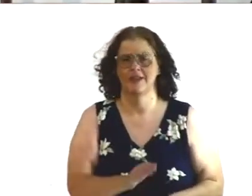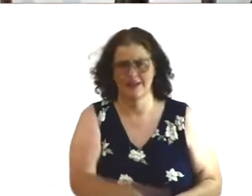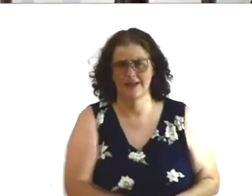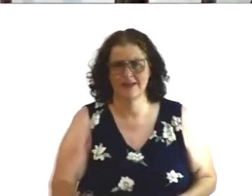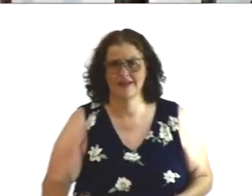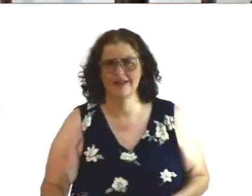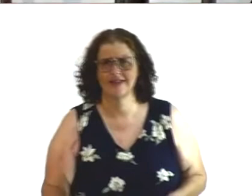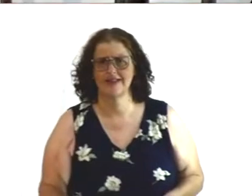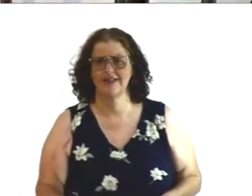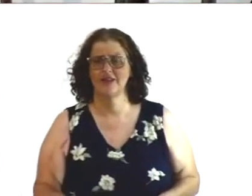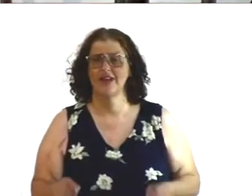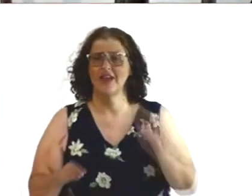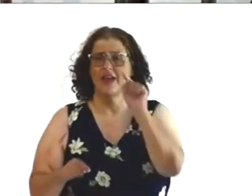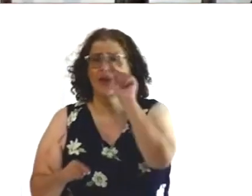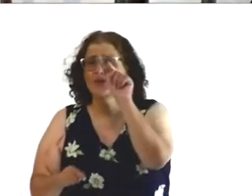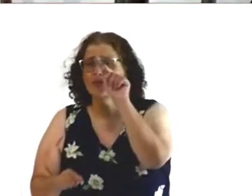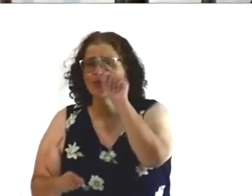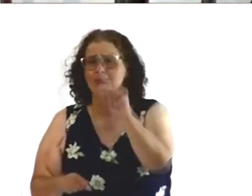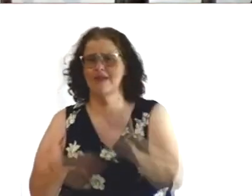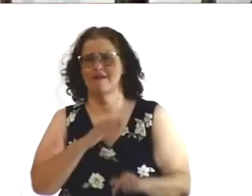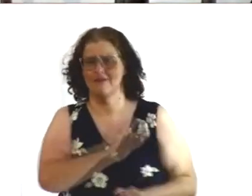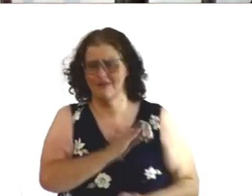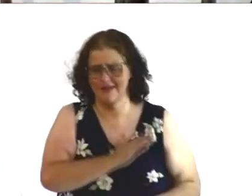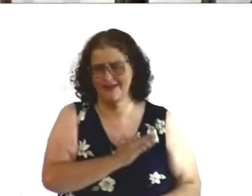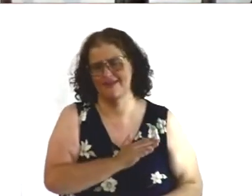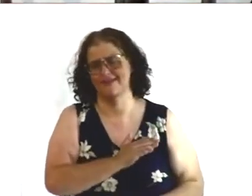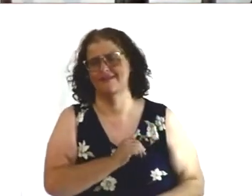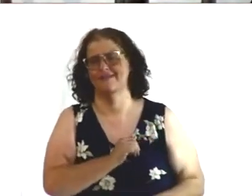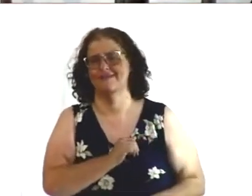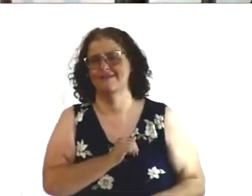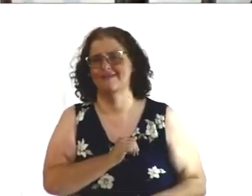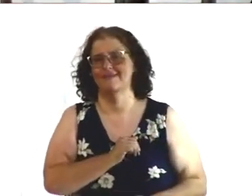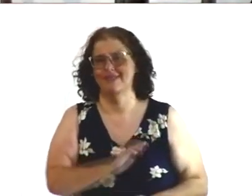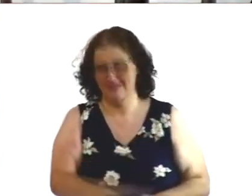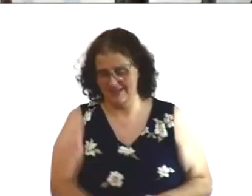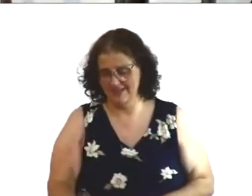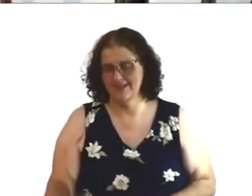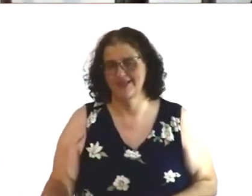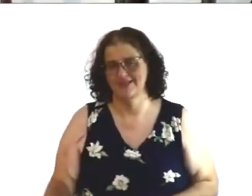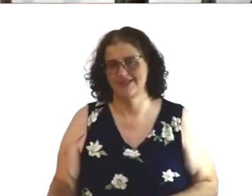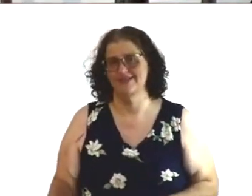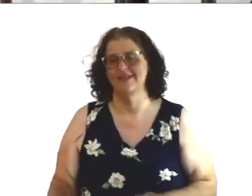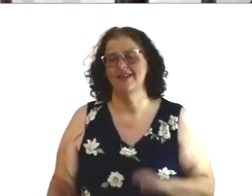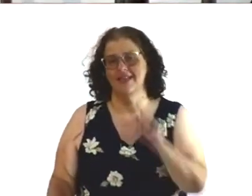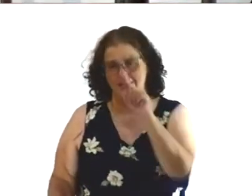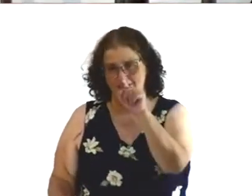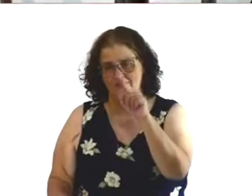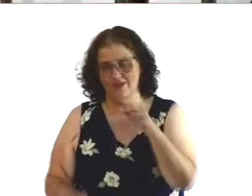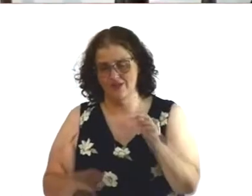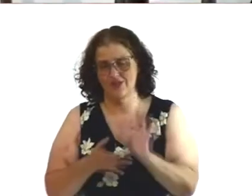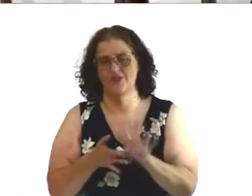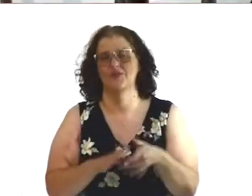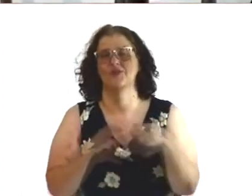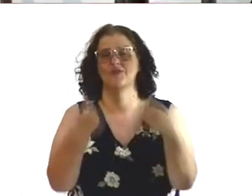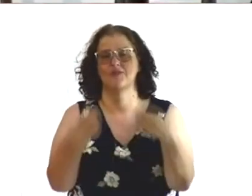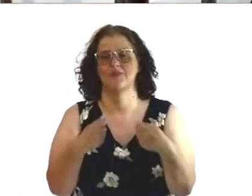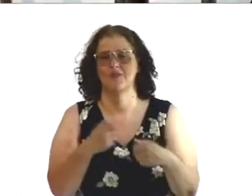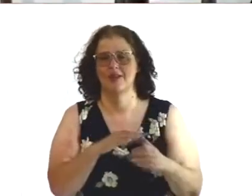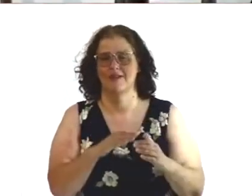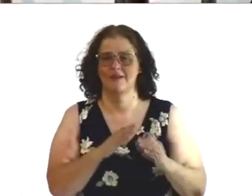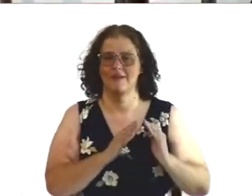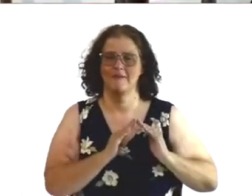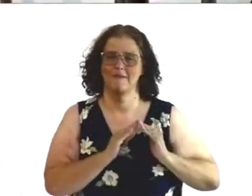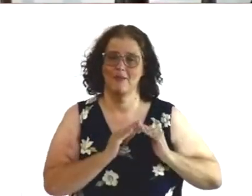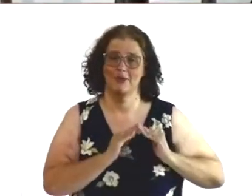no seu coraçãozinho que Jesus está e precisa morar. Essa é a